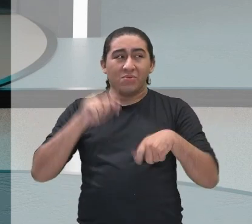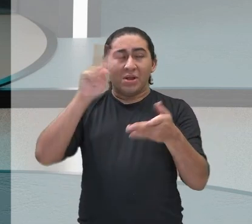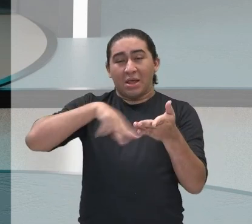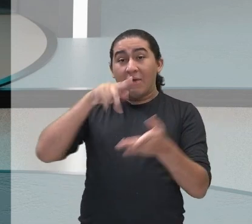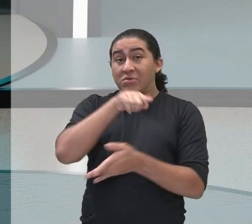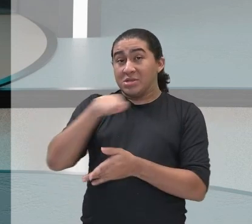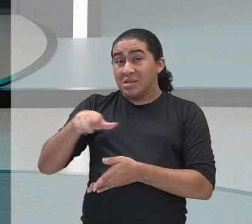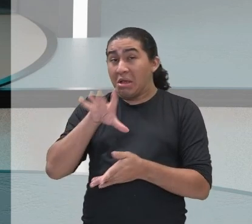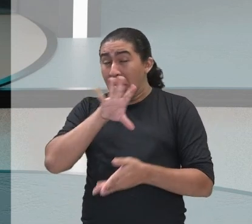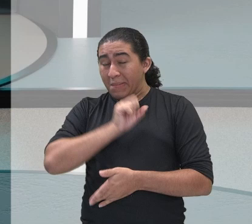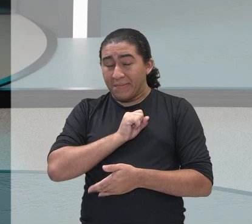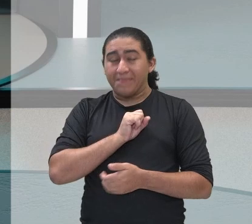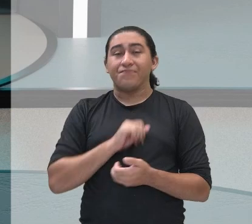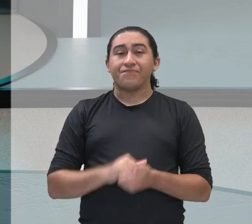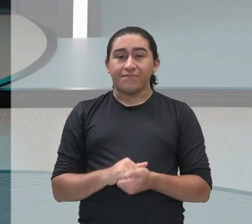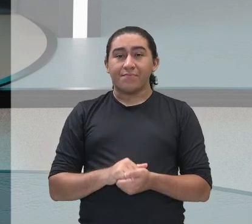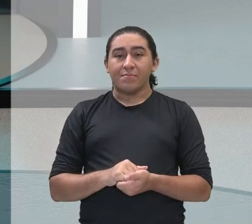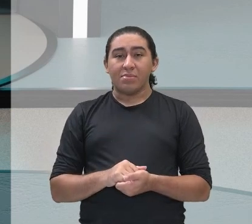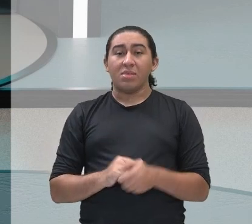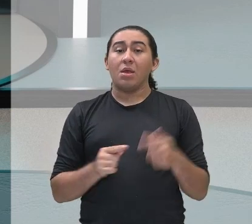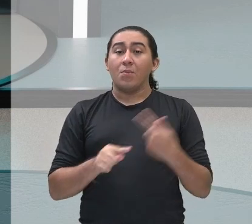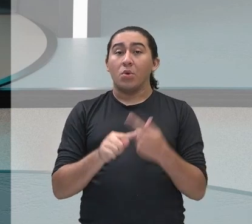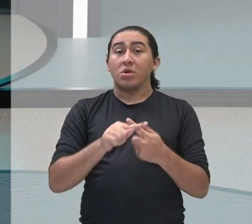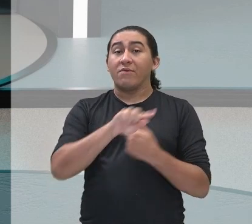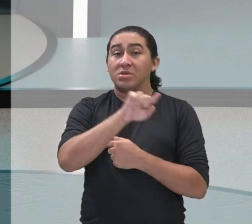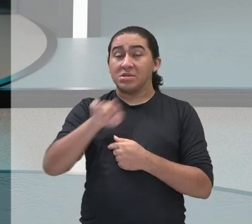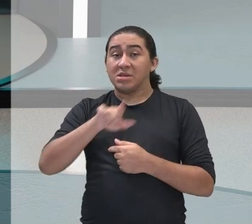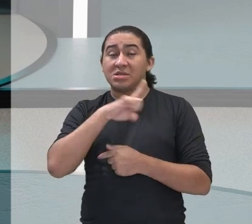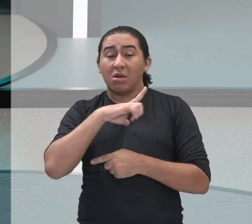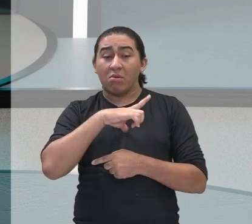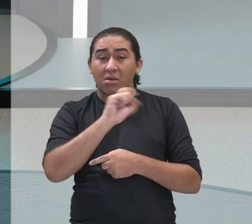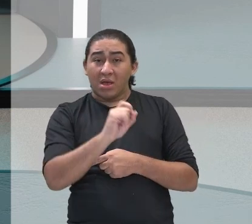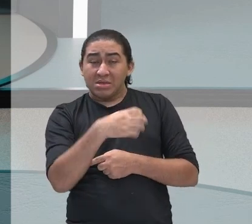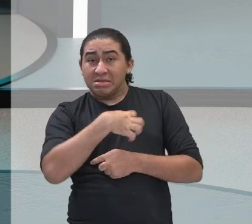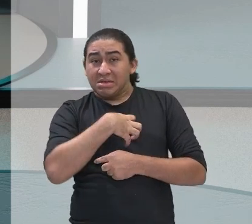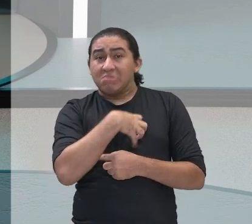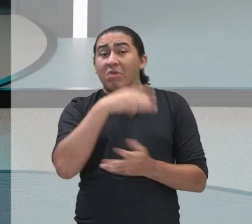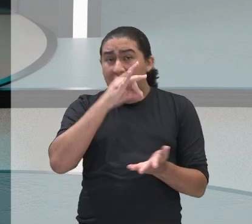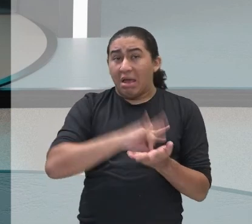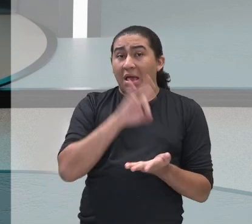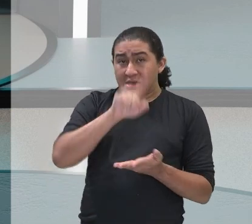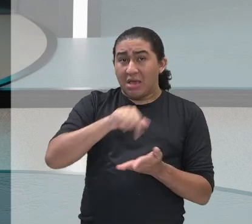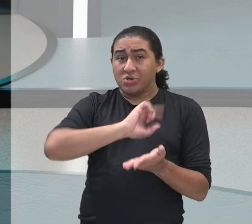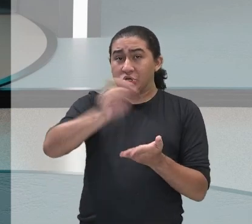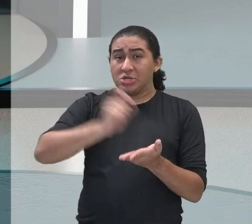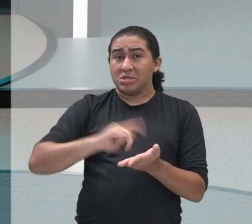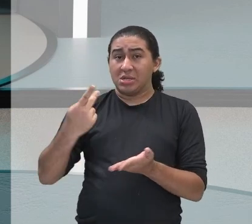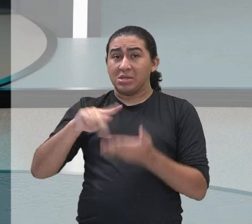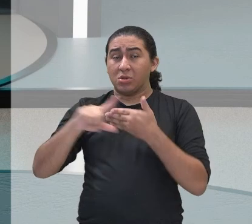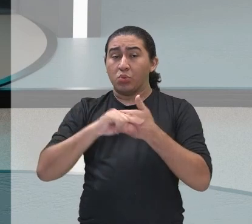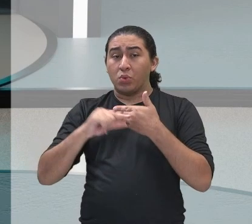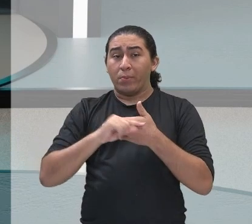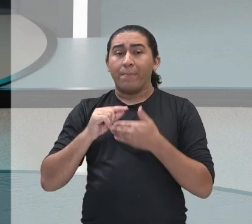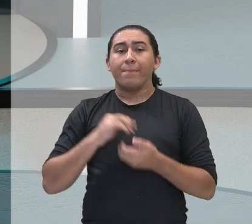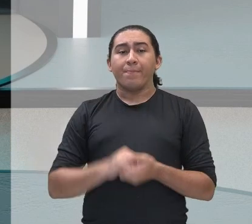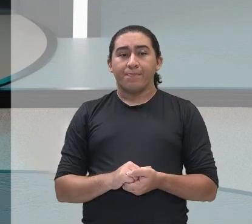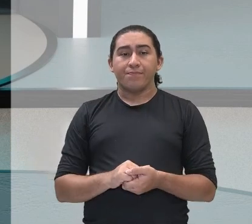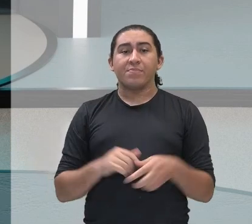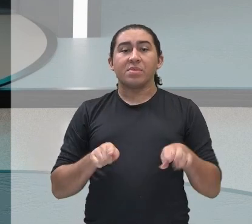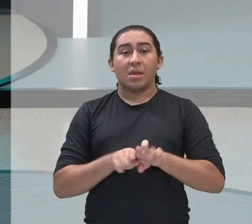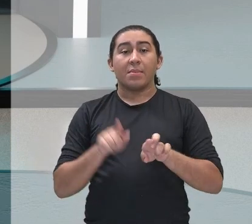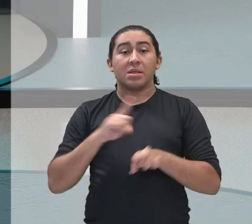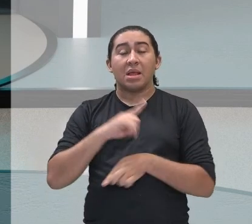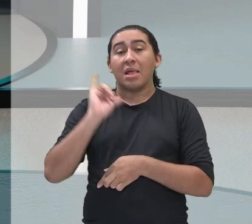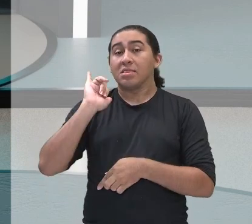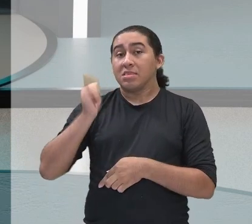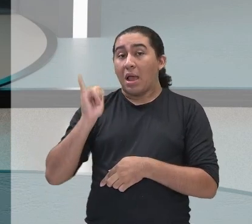vão se apaixonar, porque vocês vão se identificar com o que ele escreveu. Temos também a